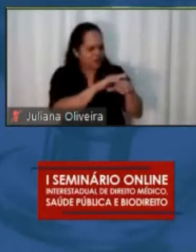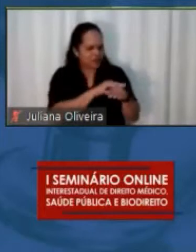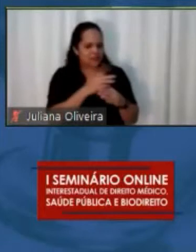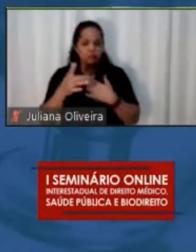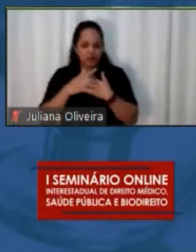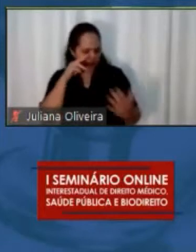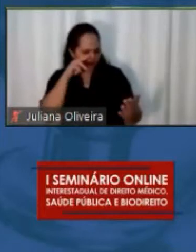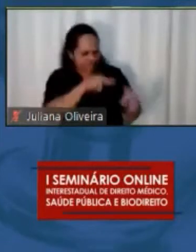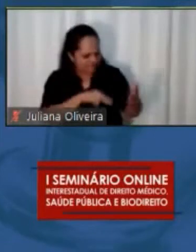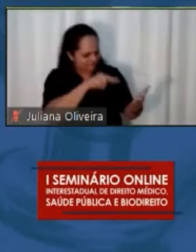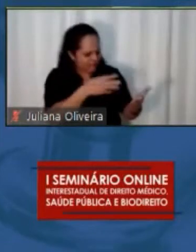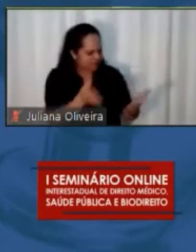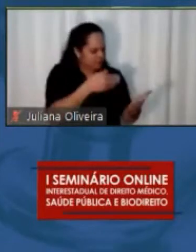Reviews,